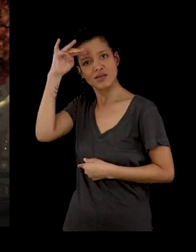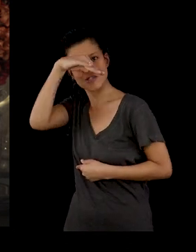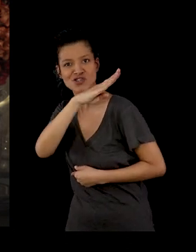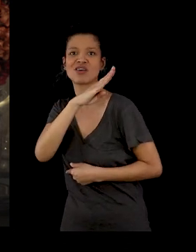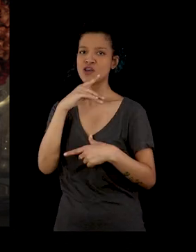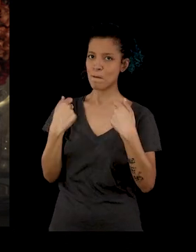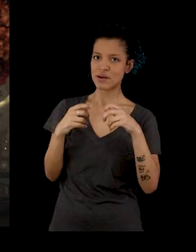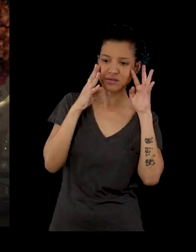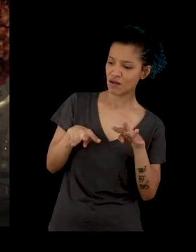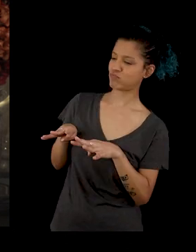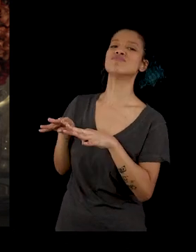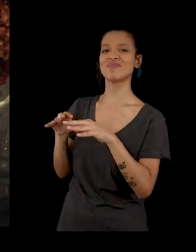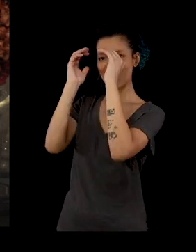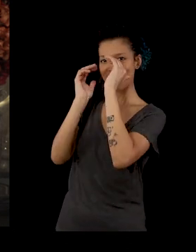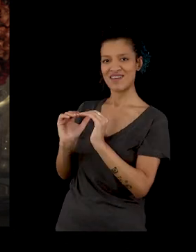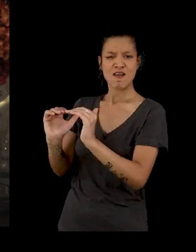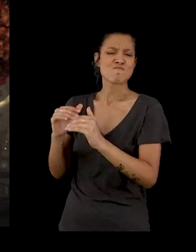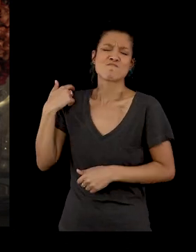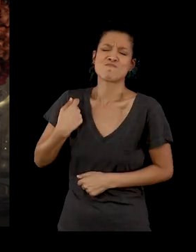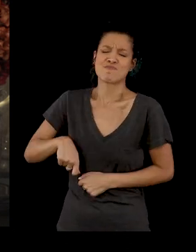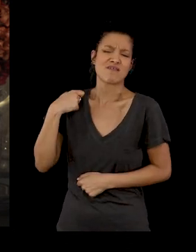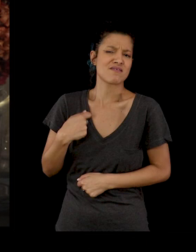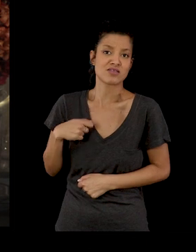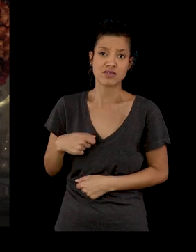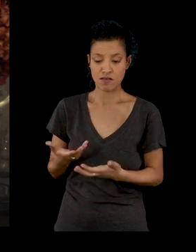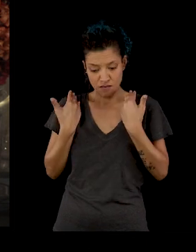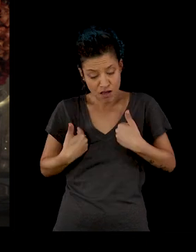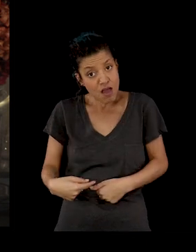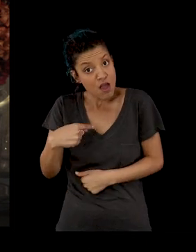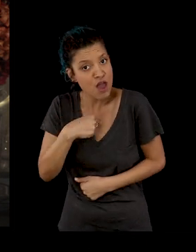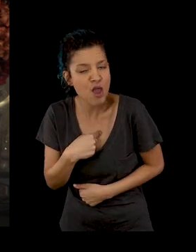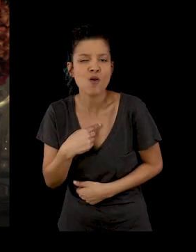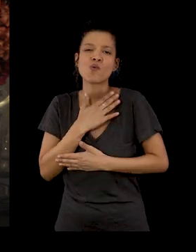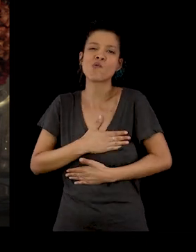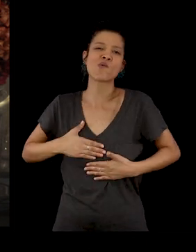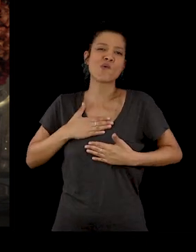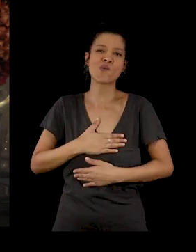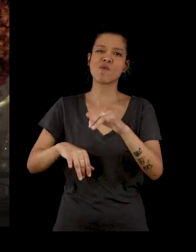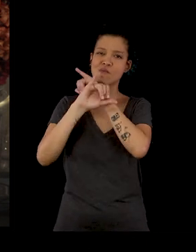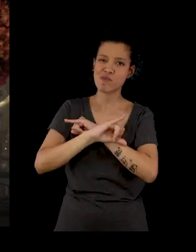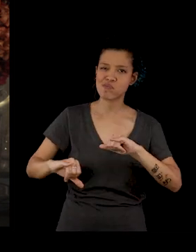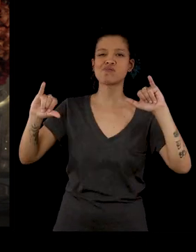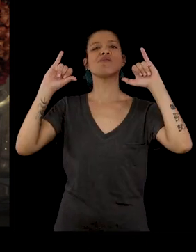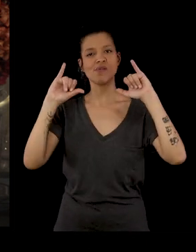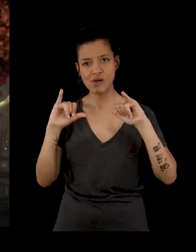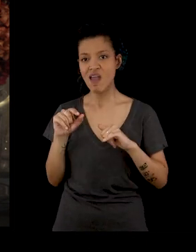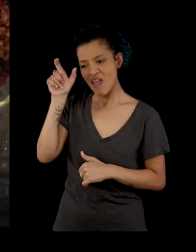esse reconhecimento. Muito. E eu própria tenho o gosto de proclamar o